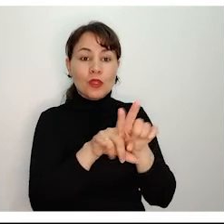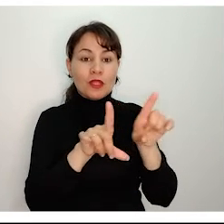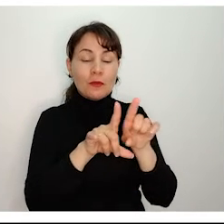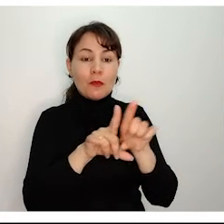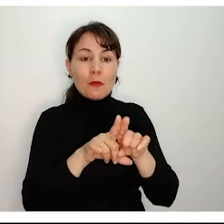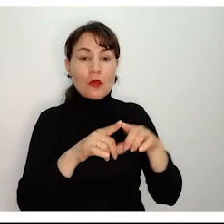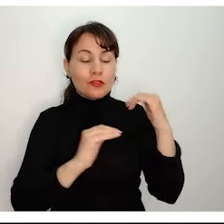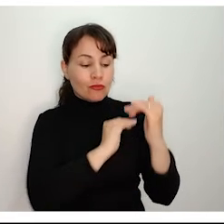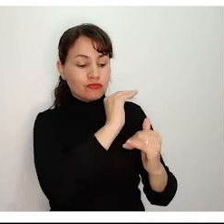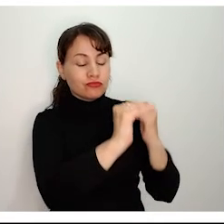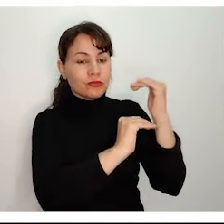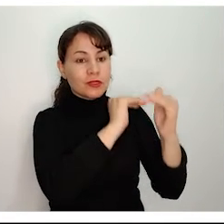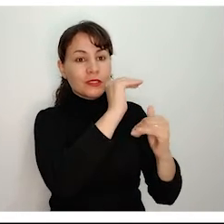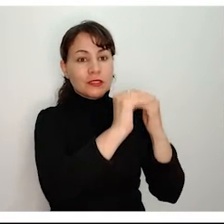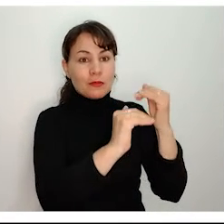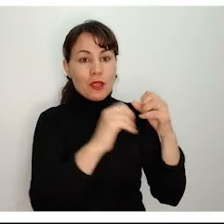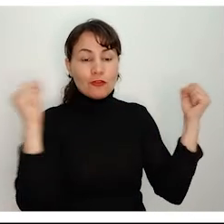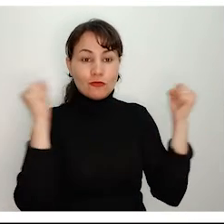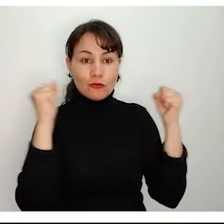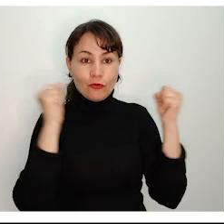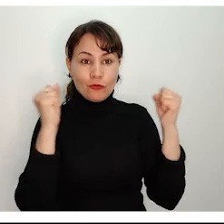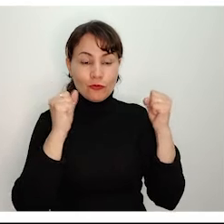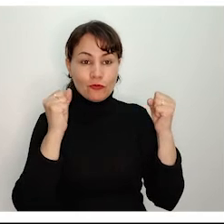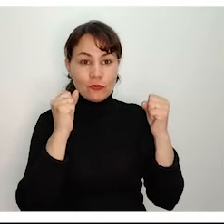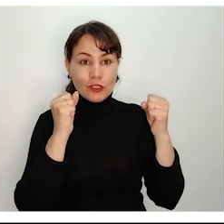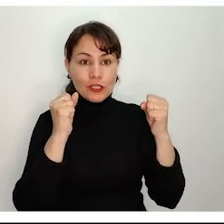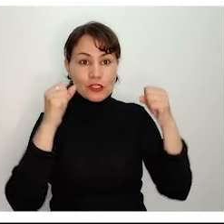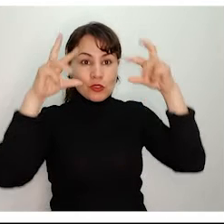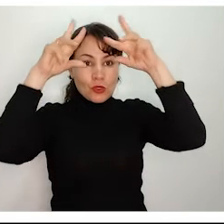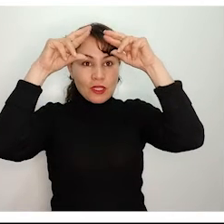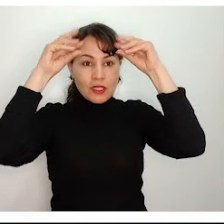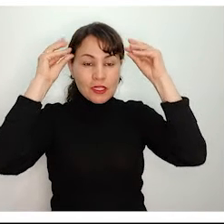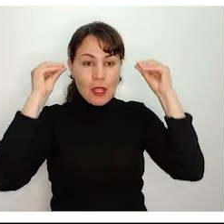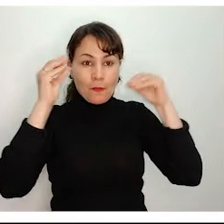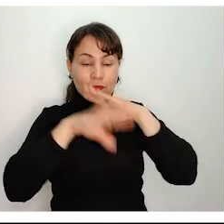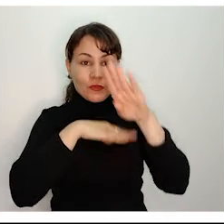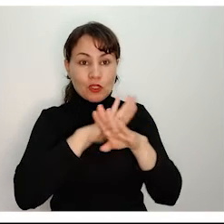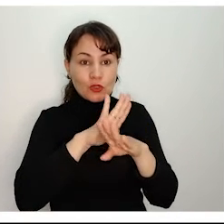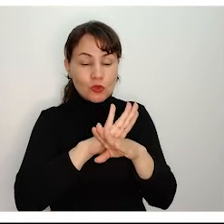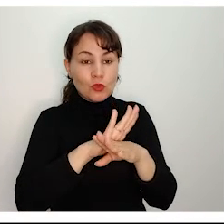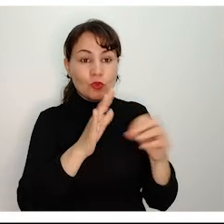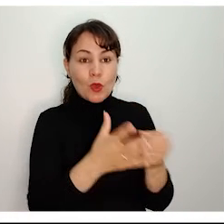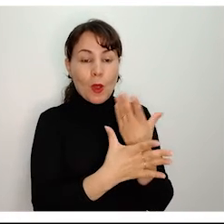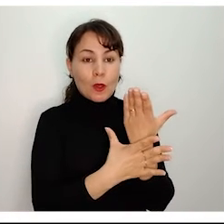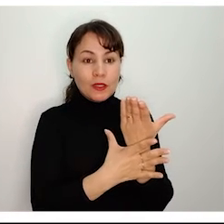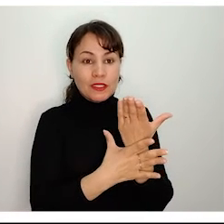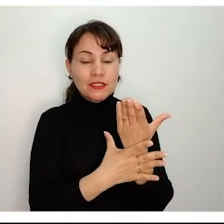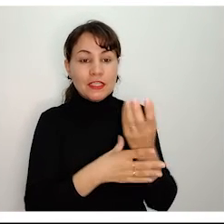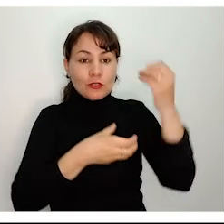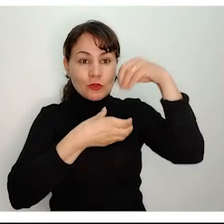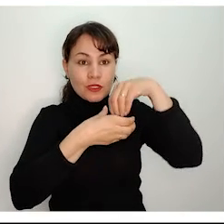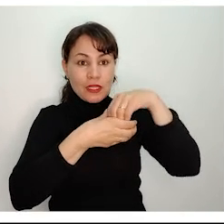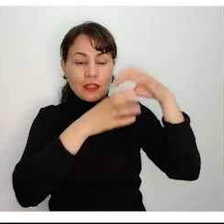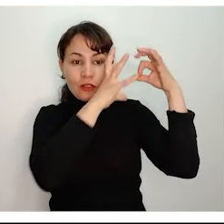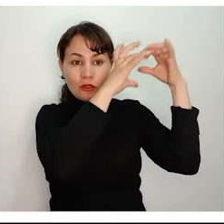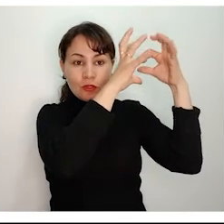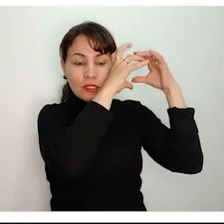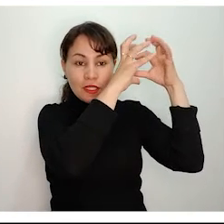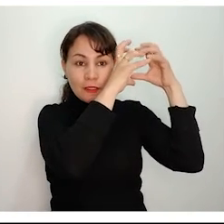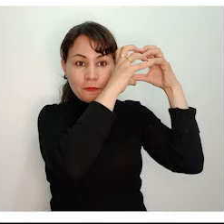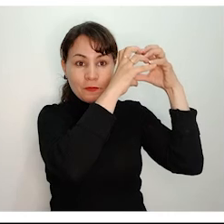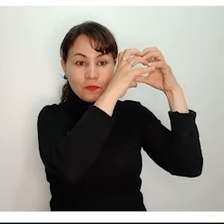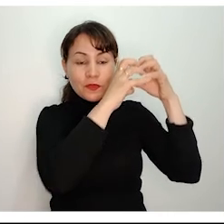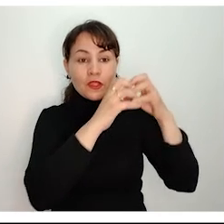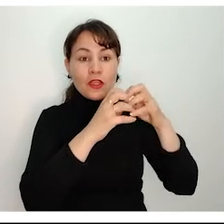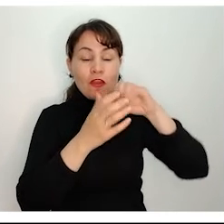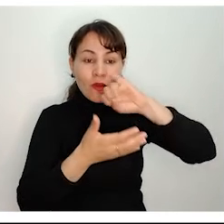esse fortalecimento também pode ser um crescimento físico dessa sinapse. E tudo isso acontecendo dentro